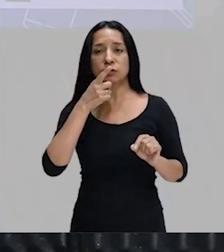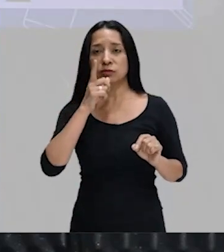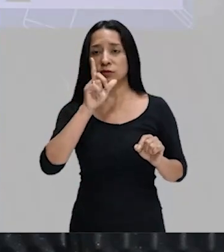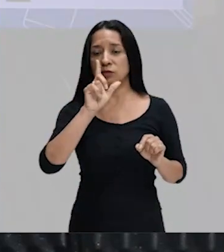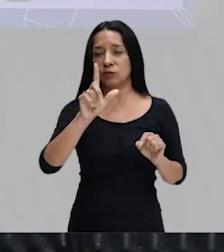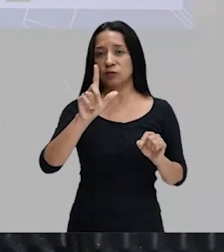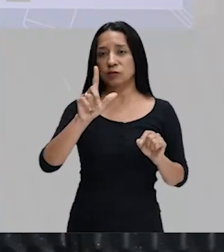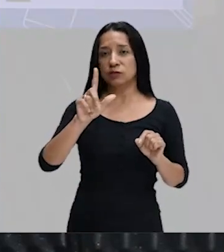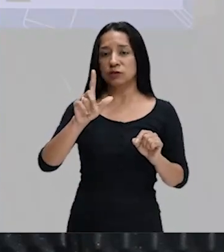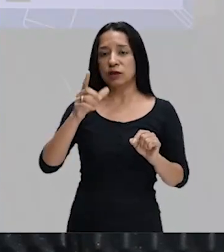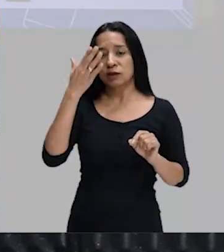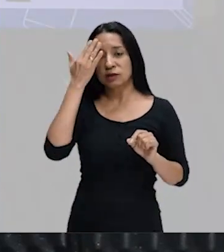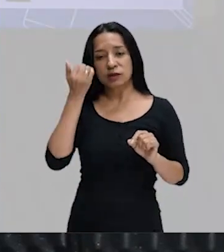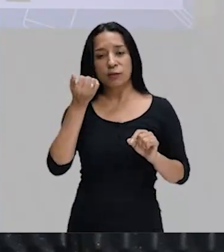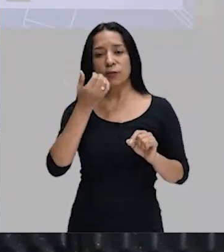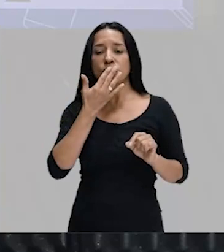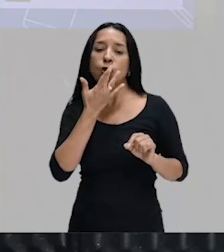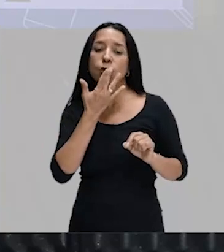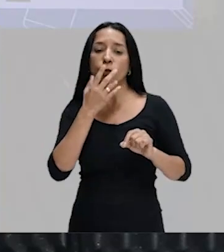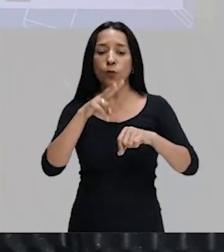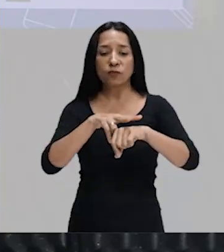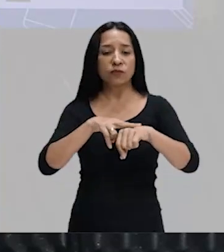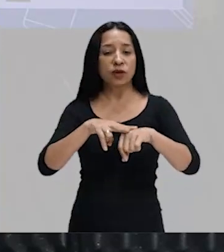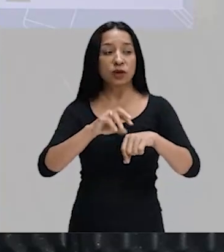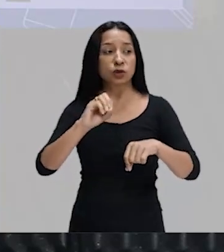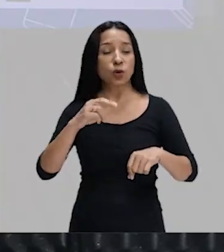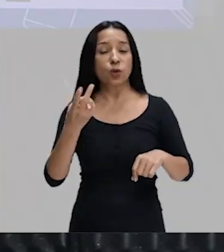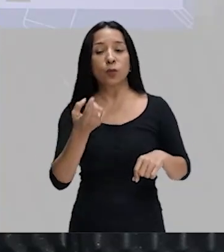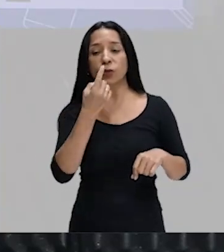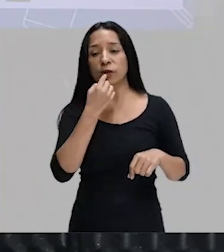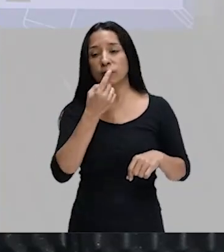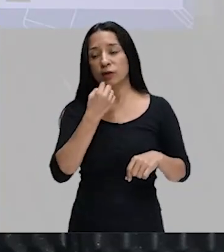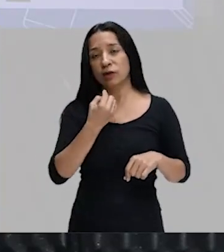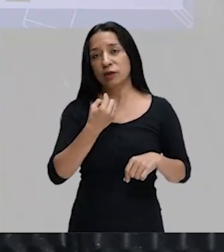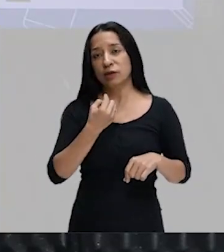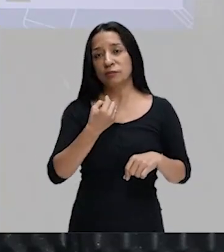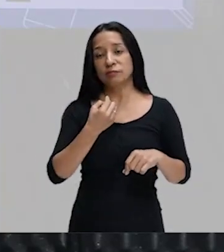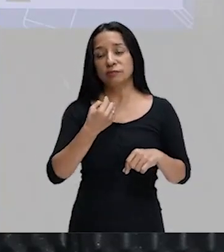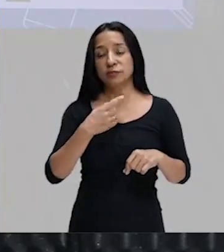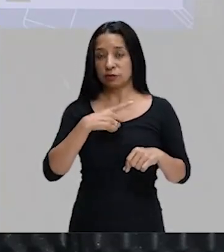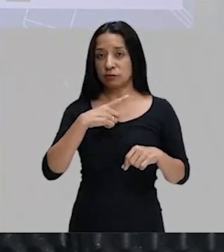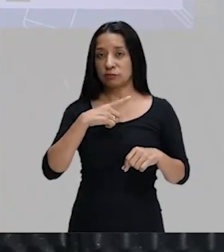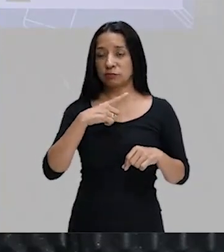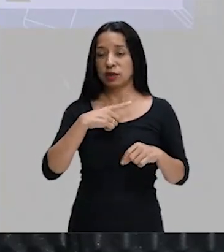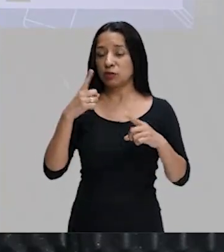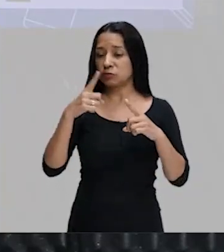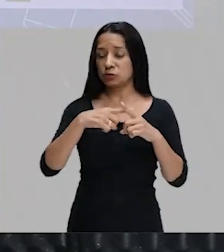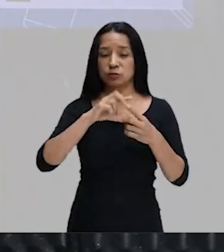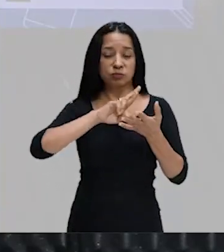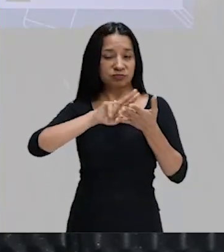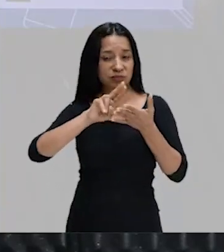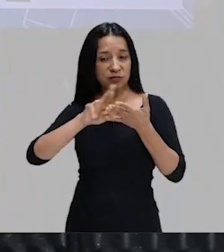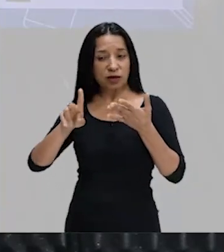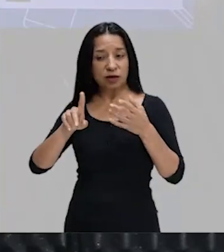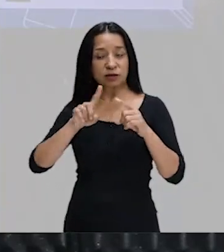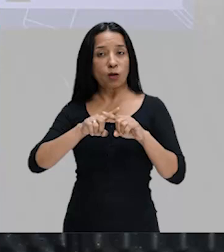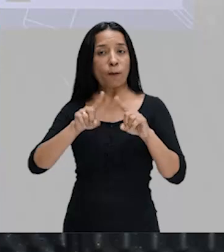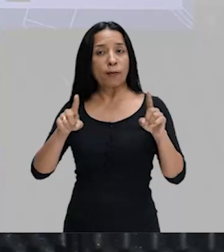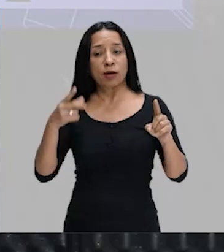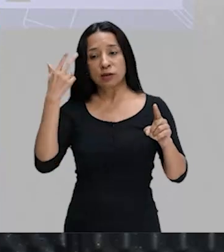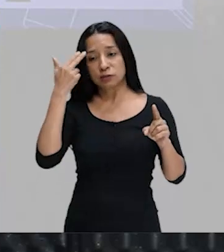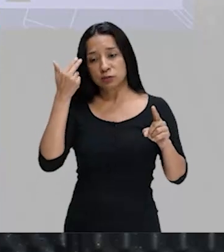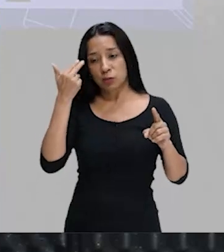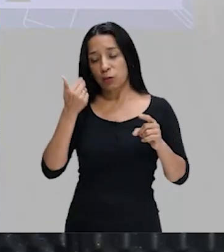vermelha. Tem vários tipos de daltonismo, mas o mais comum é esse que eu acabei de mencionar para vocês, tá? Cerca de